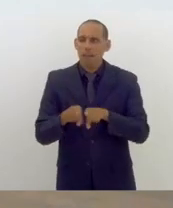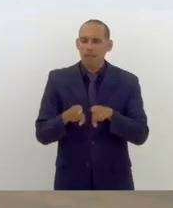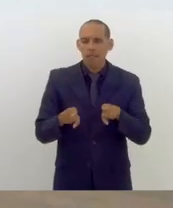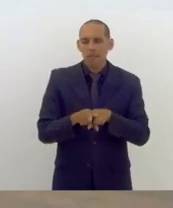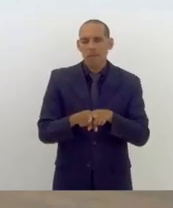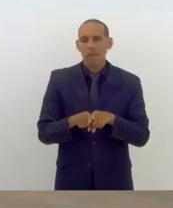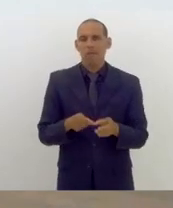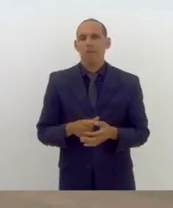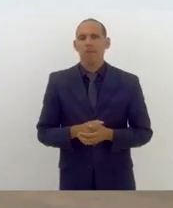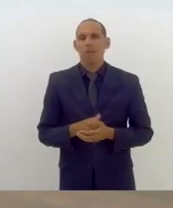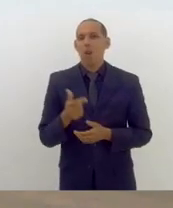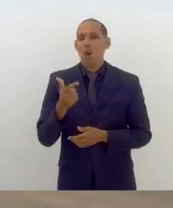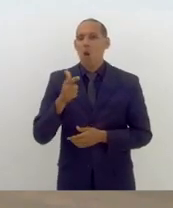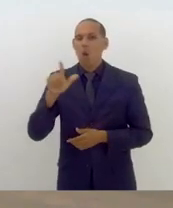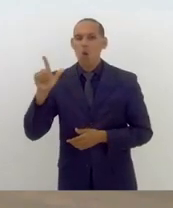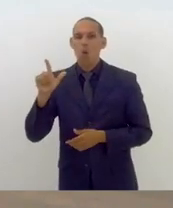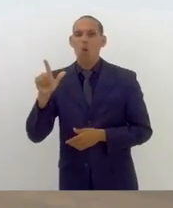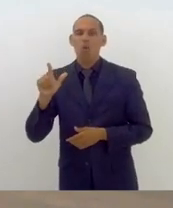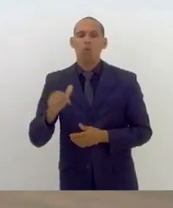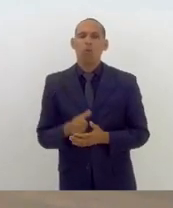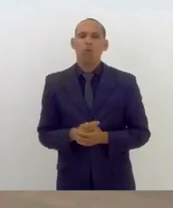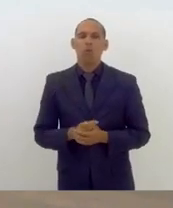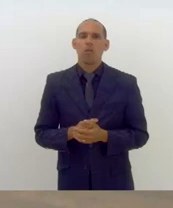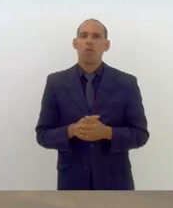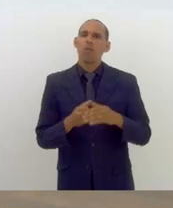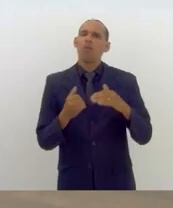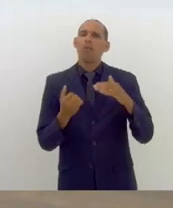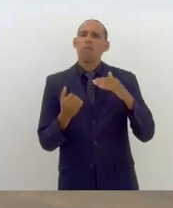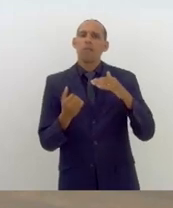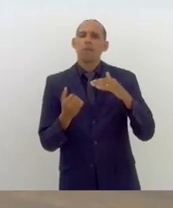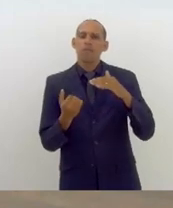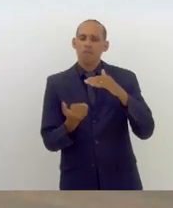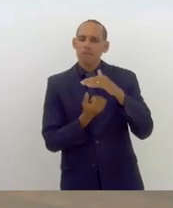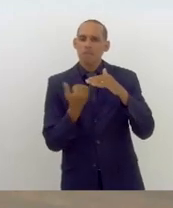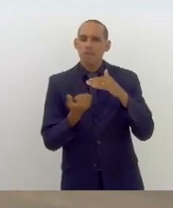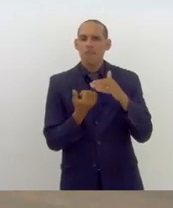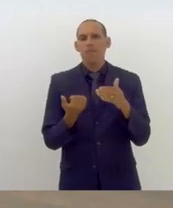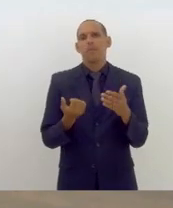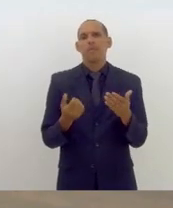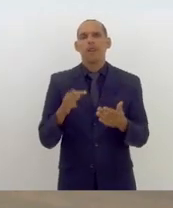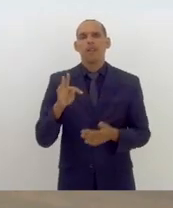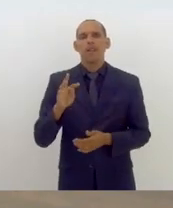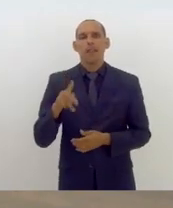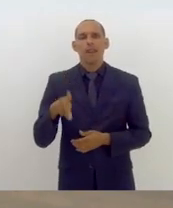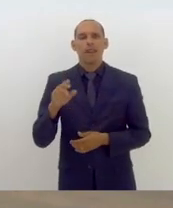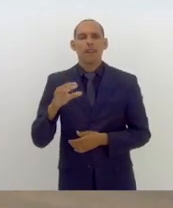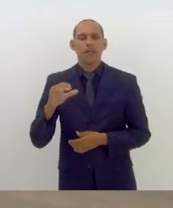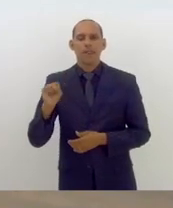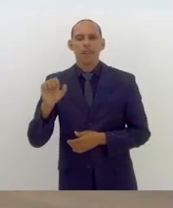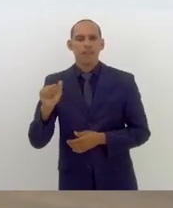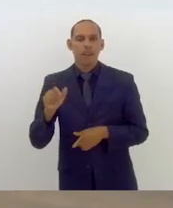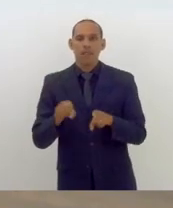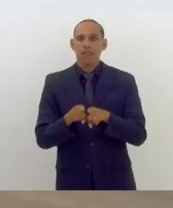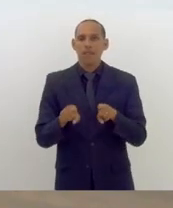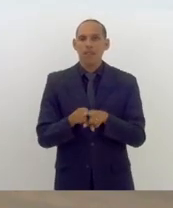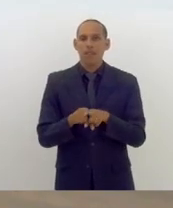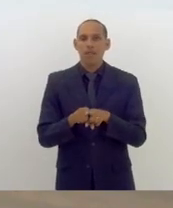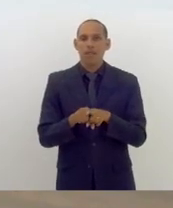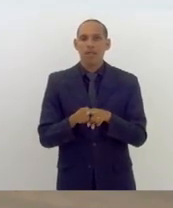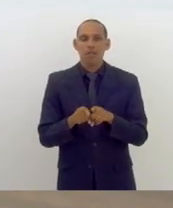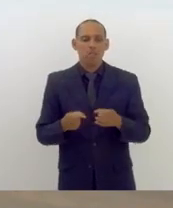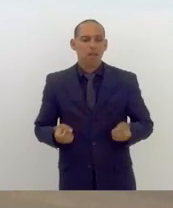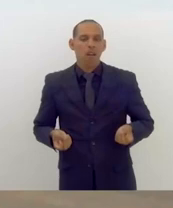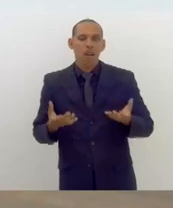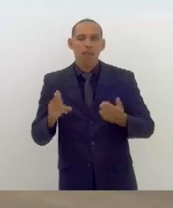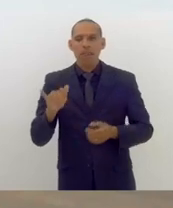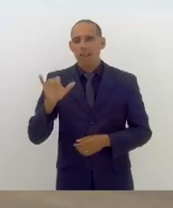em outros Empreendimentos como a TK CSA que hoje é terno que é responsável por mais de 50% das emissões de gases de